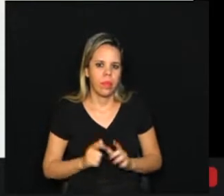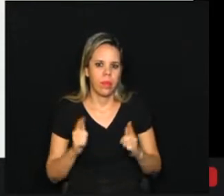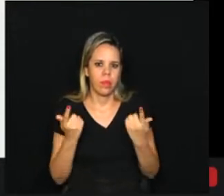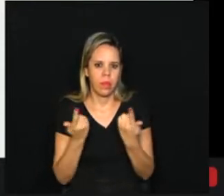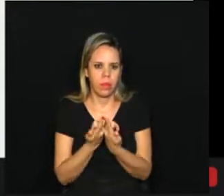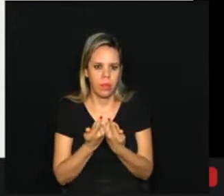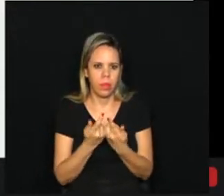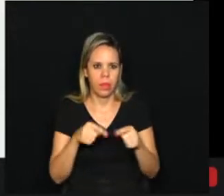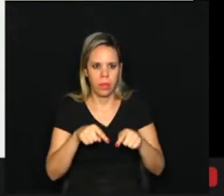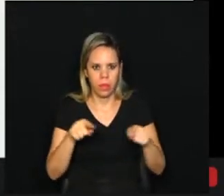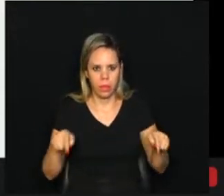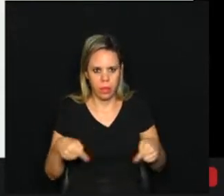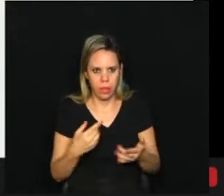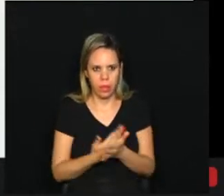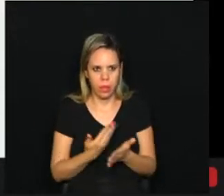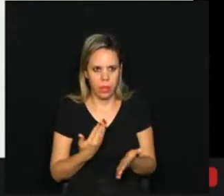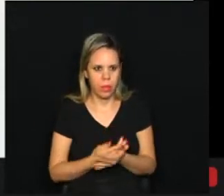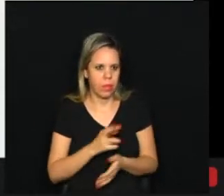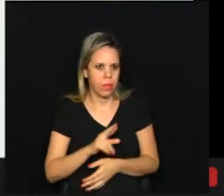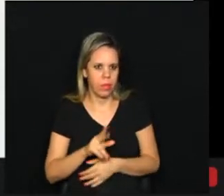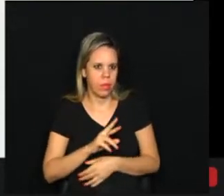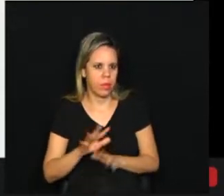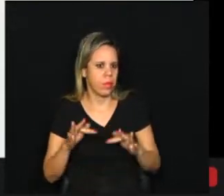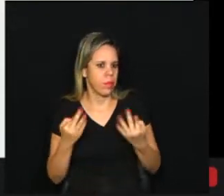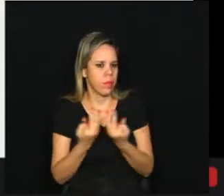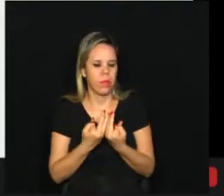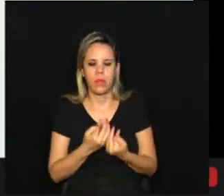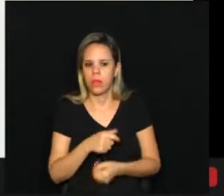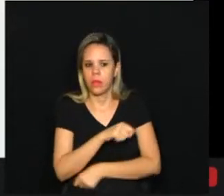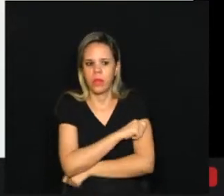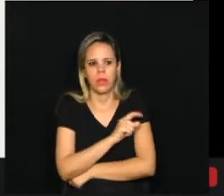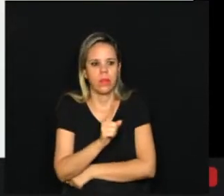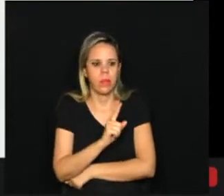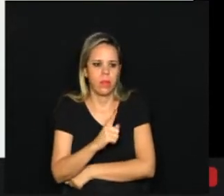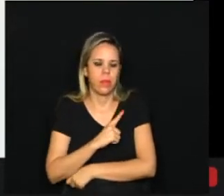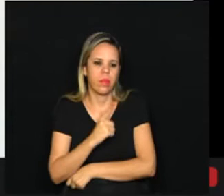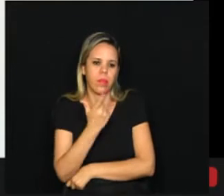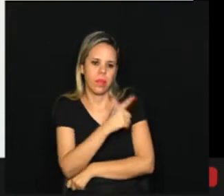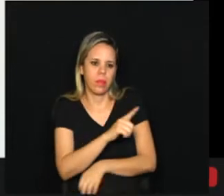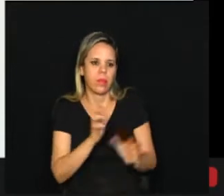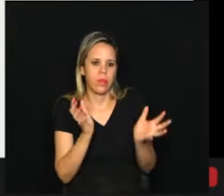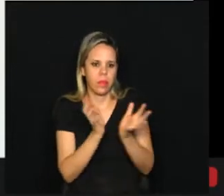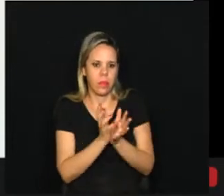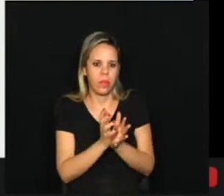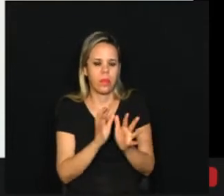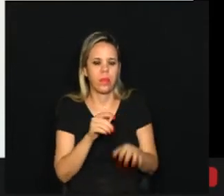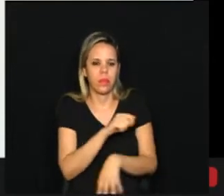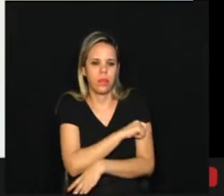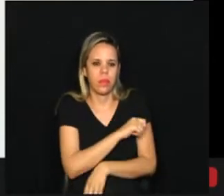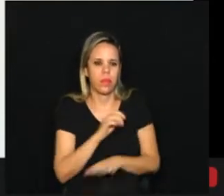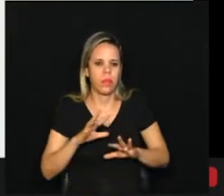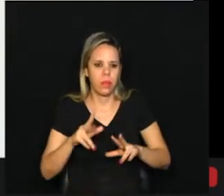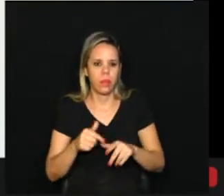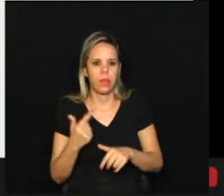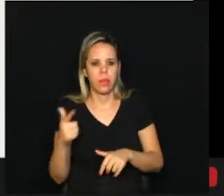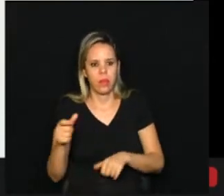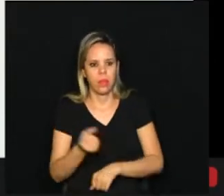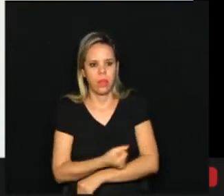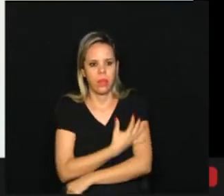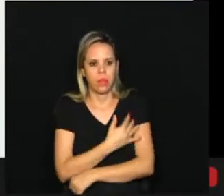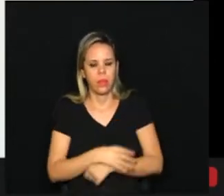da classe, não é um grupo de pais de alunos, porque existe um outro grupo de pais de alunos com todas as outras